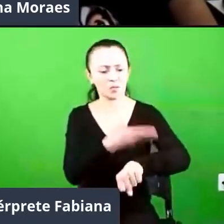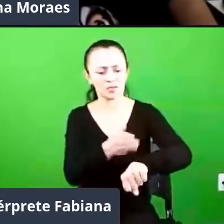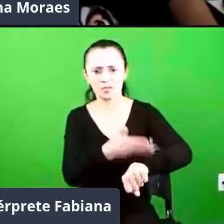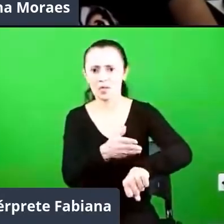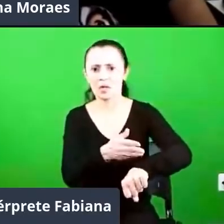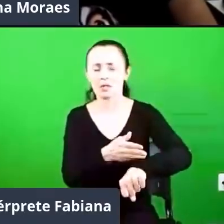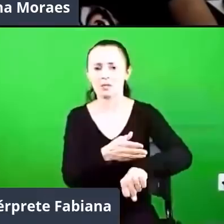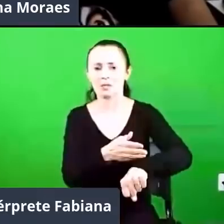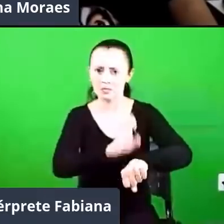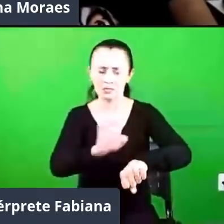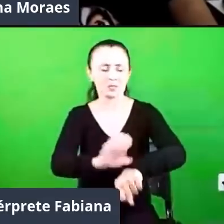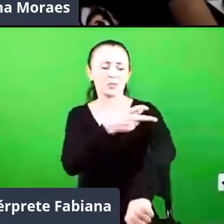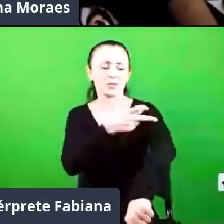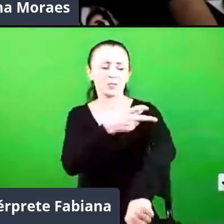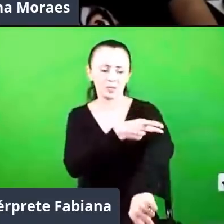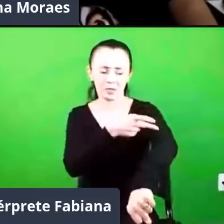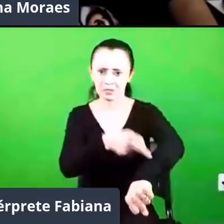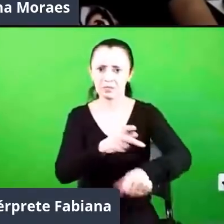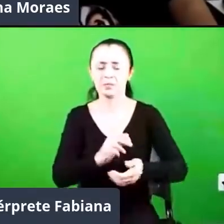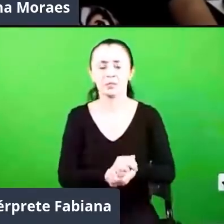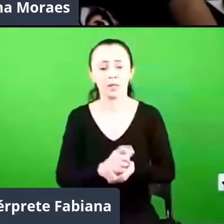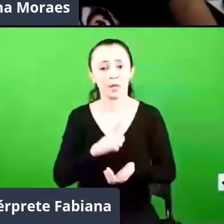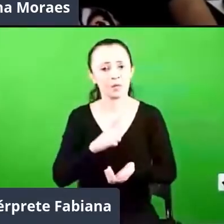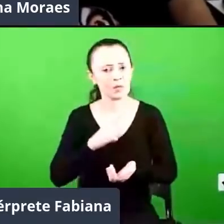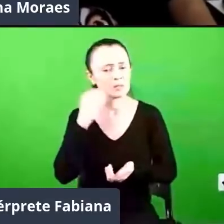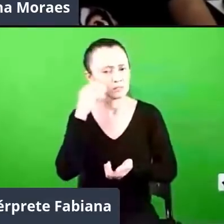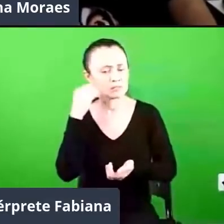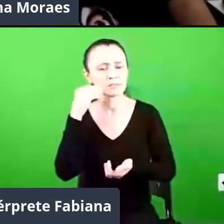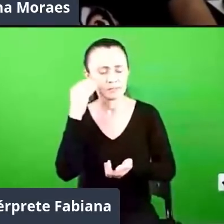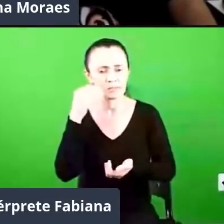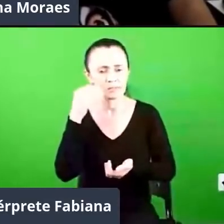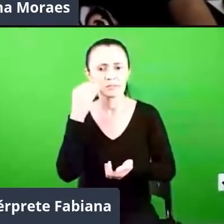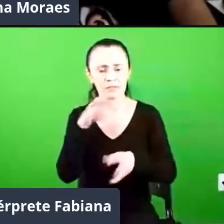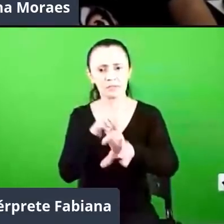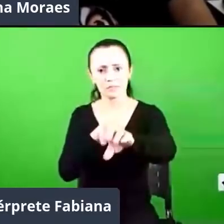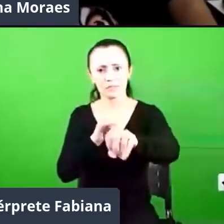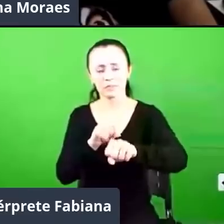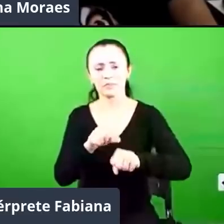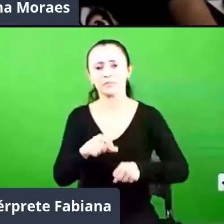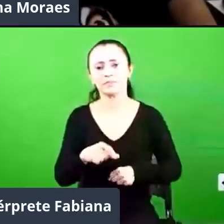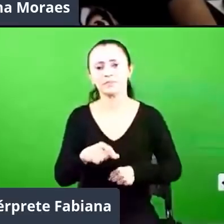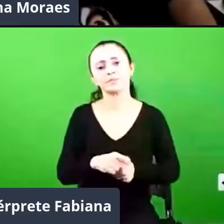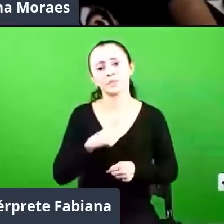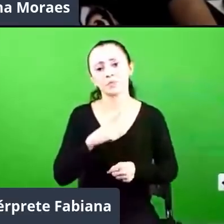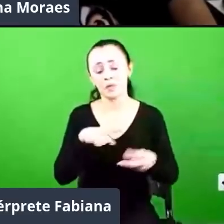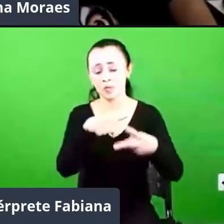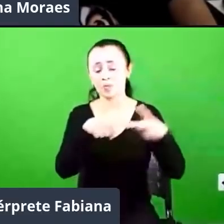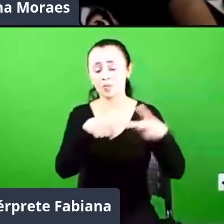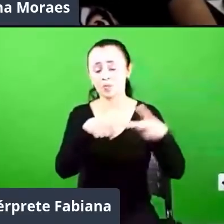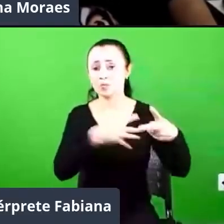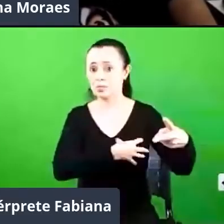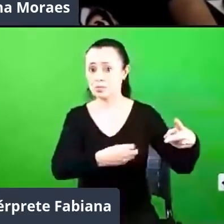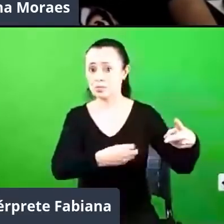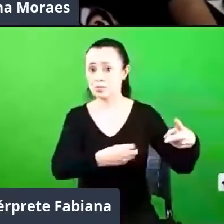eu tenho uma certa experiência, né, no ensino. Eu tenho 2 filhos em casa. E tem dia, gente, que a professora